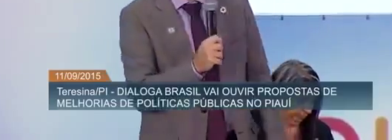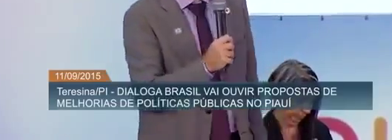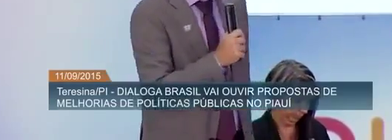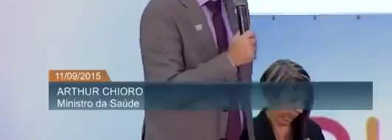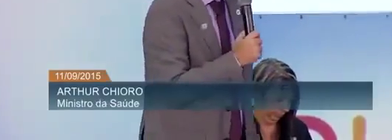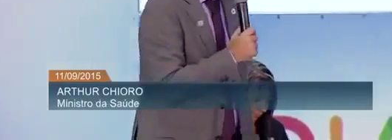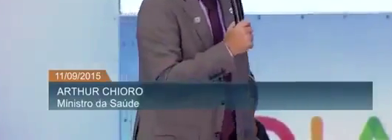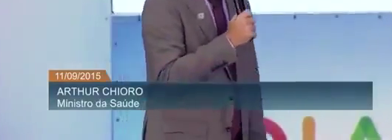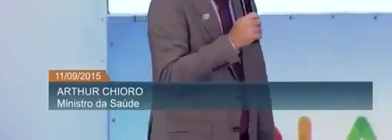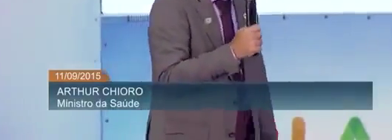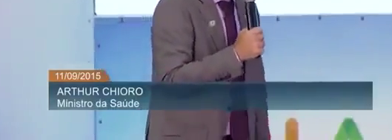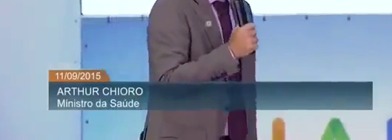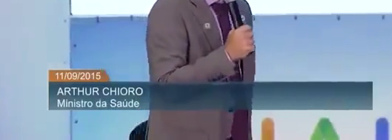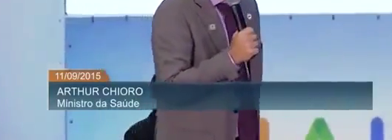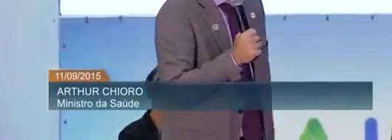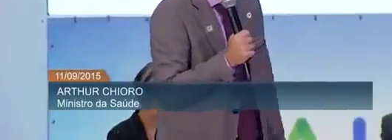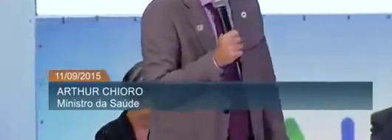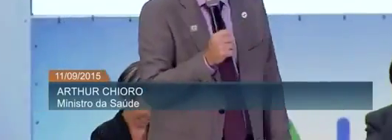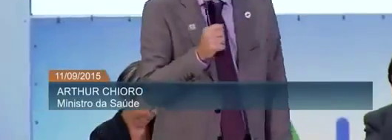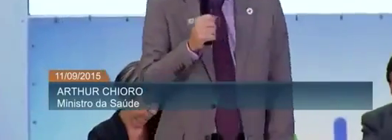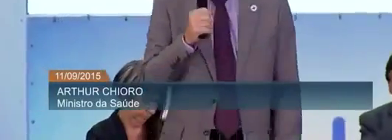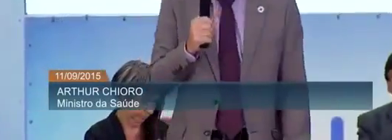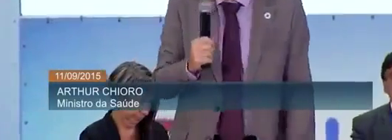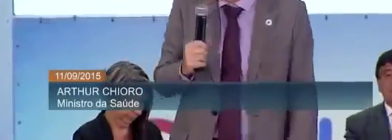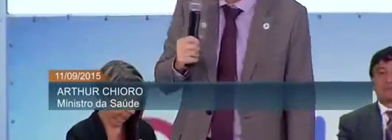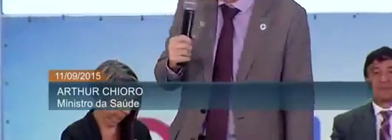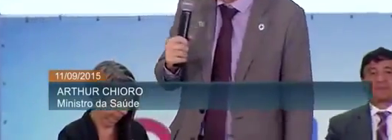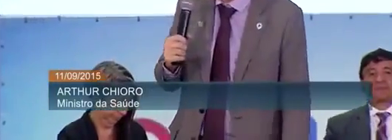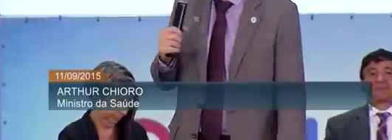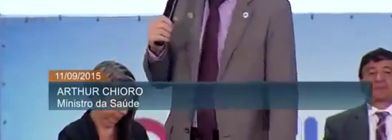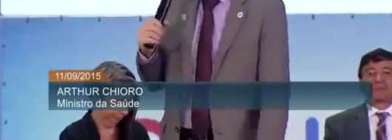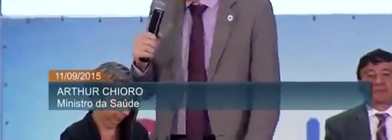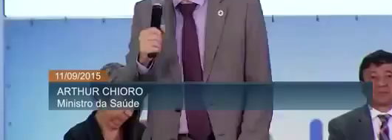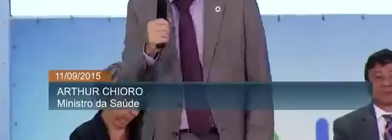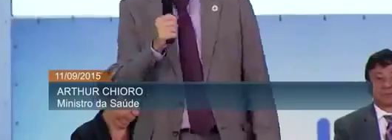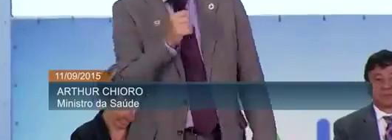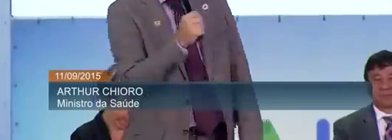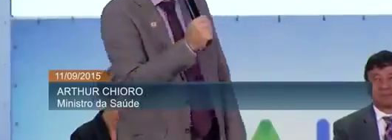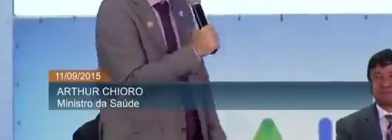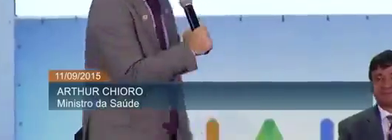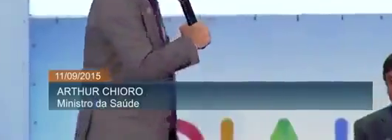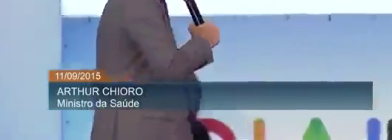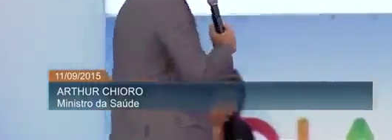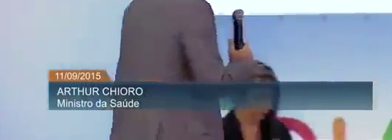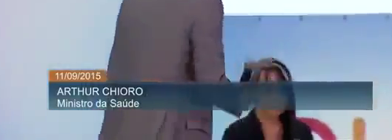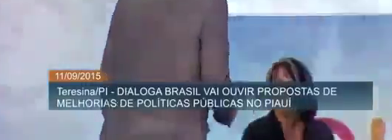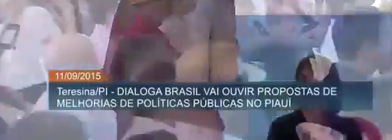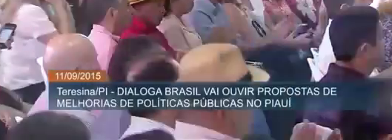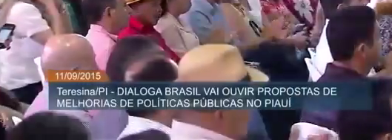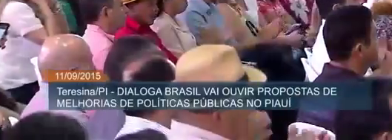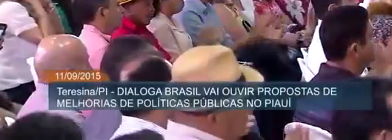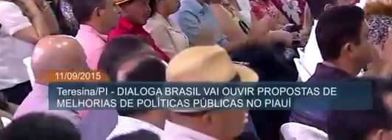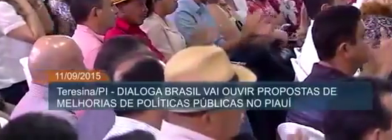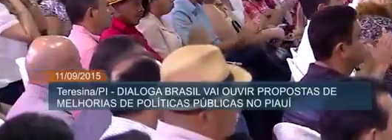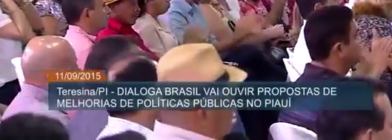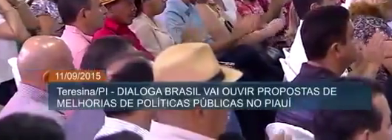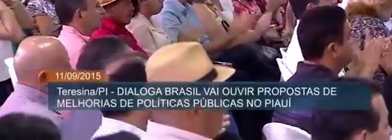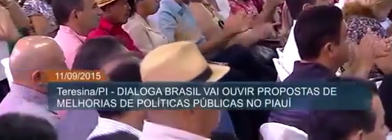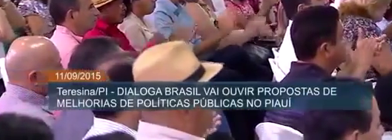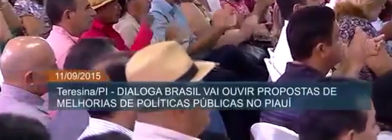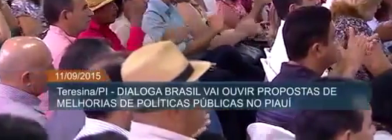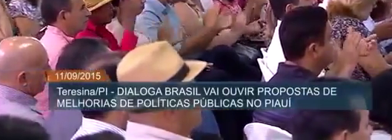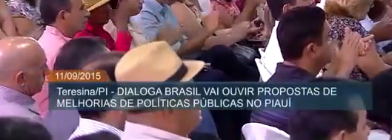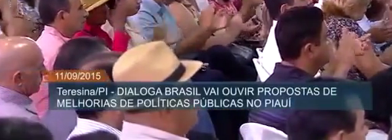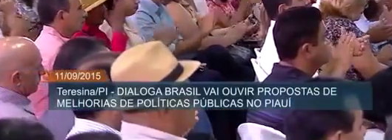e, acima de tudo, ajudem a construir um Brasil mais saudável para todos e para todas. Muito obrigado.